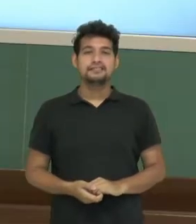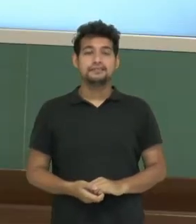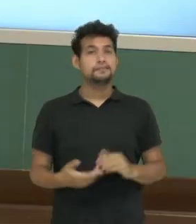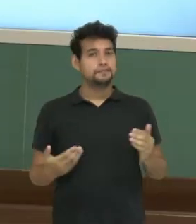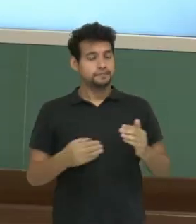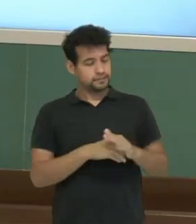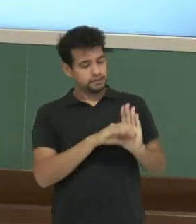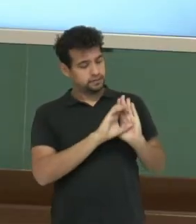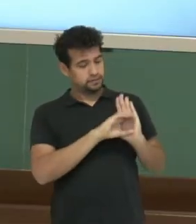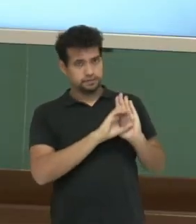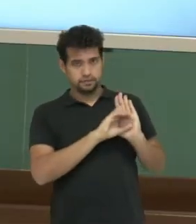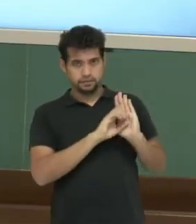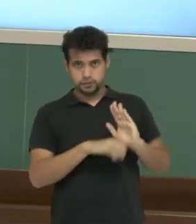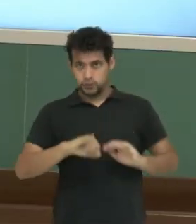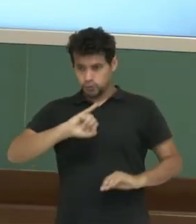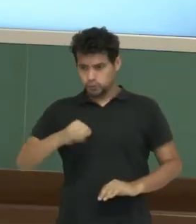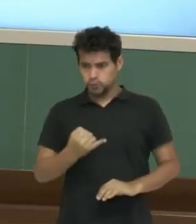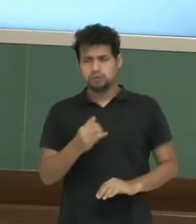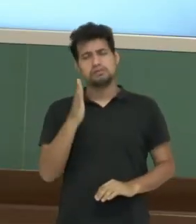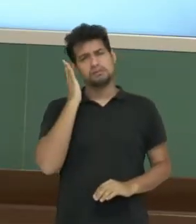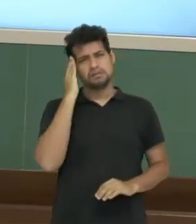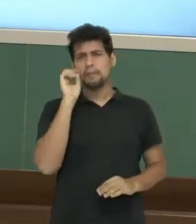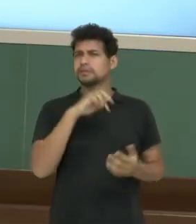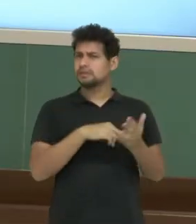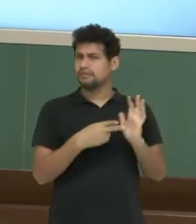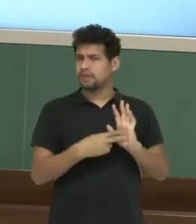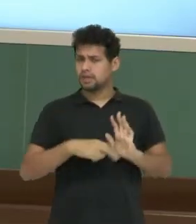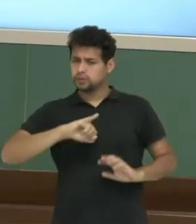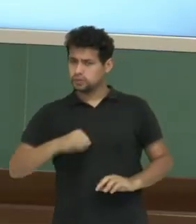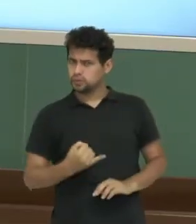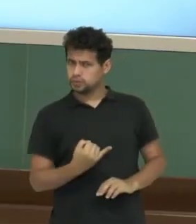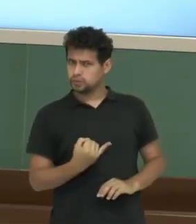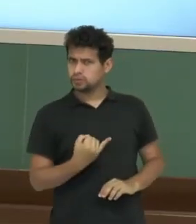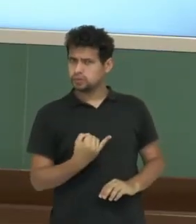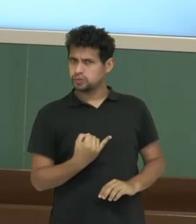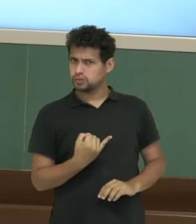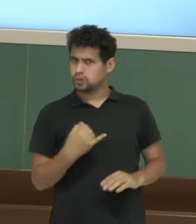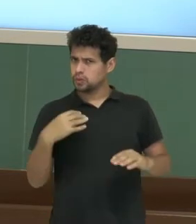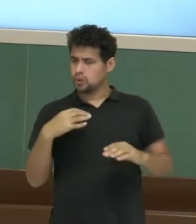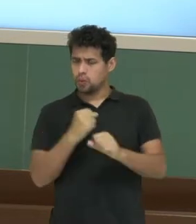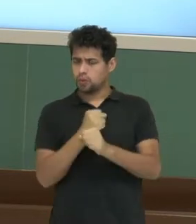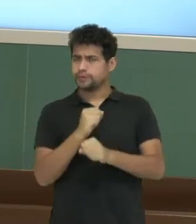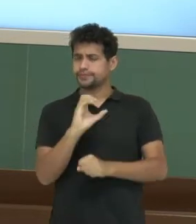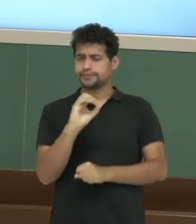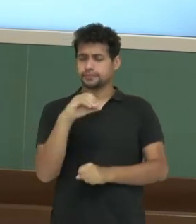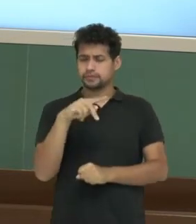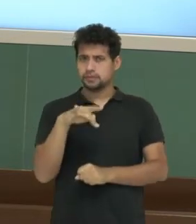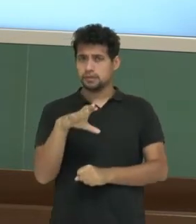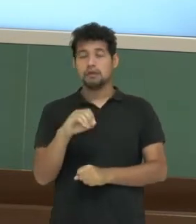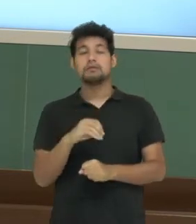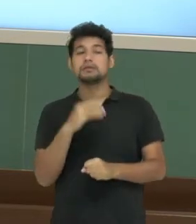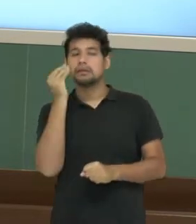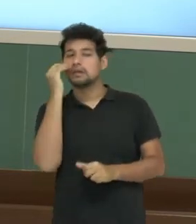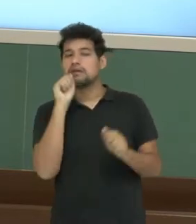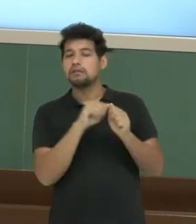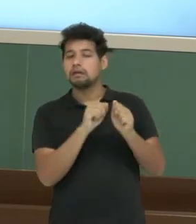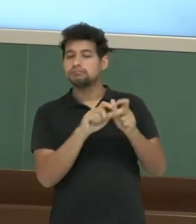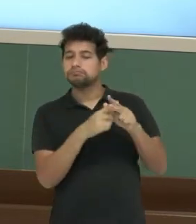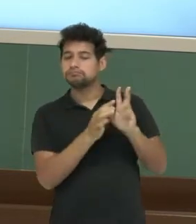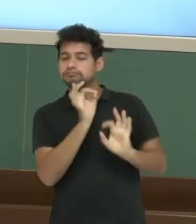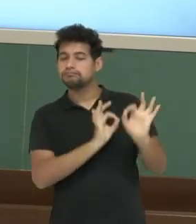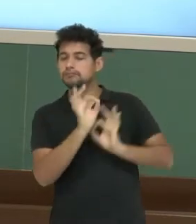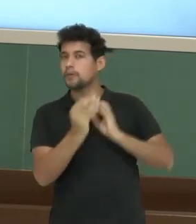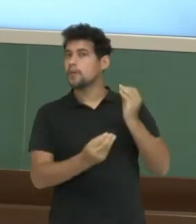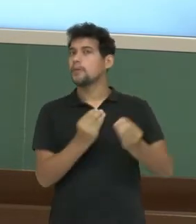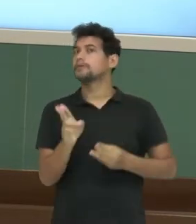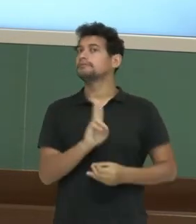Conceituar juros compostos, então você já sabe o que é juro composto? Resolver situações, problemas que envolvam essa porcentagem nessas aplicações,